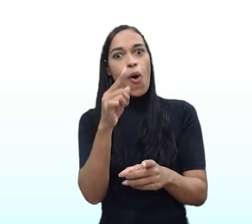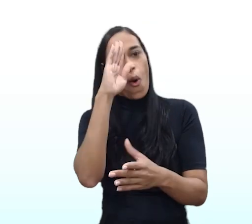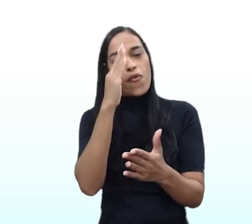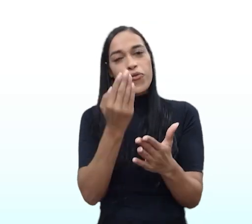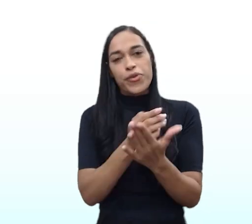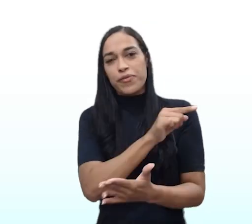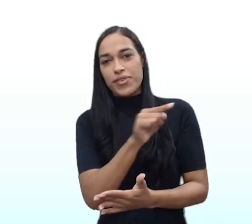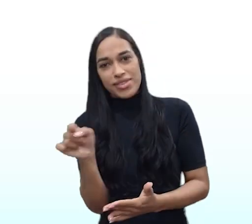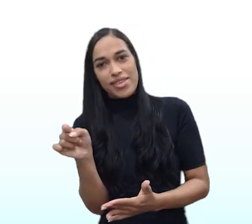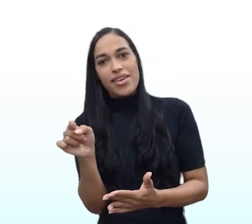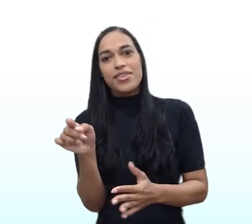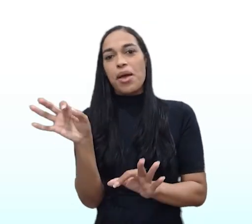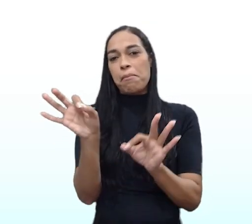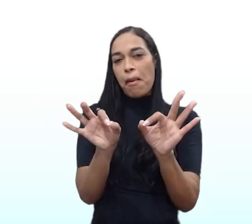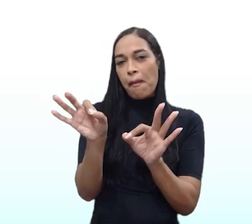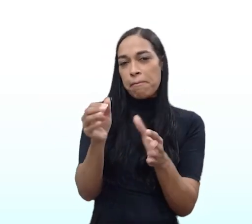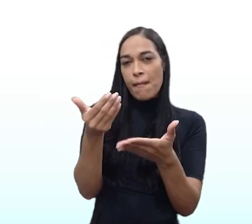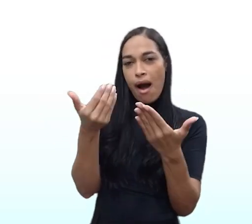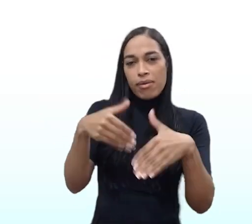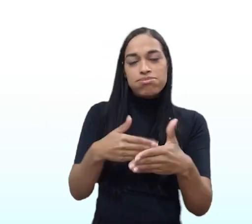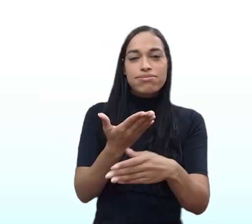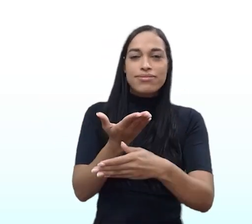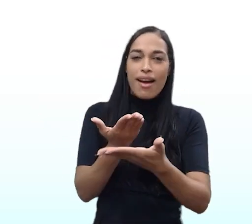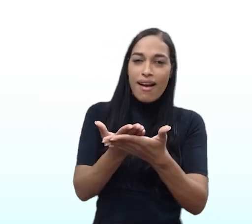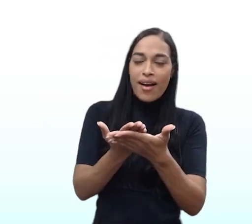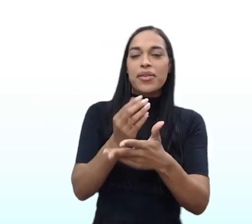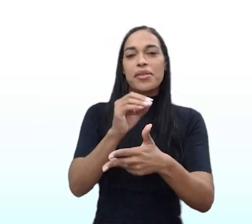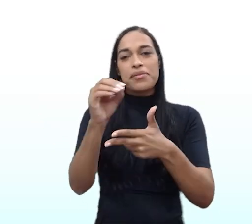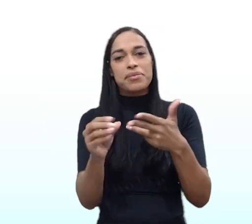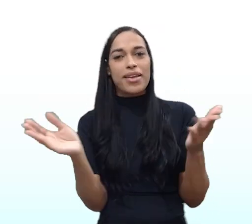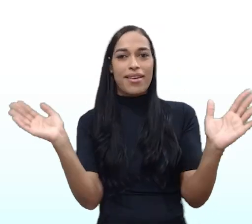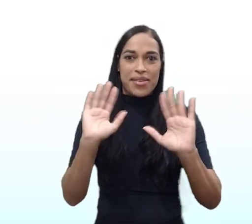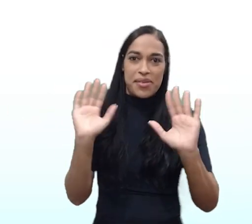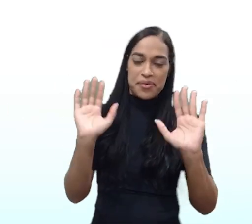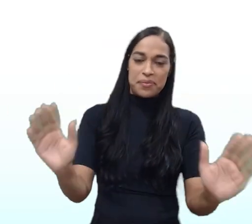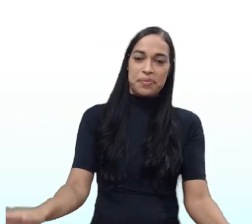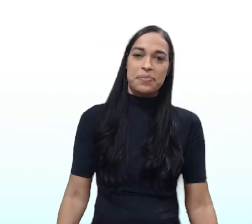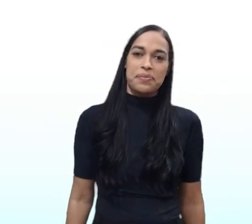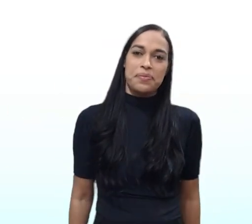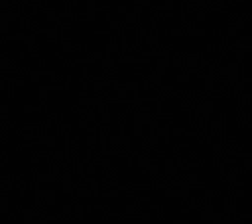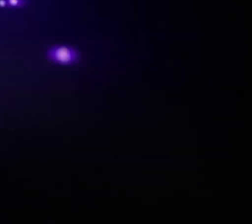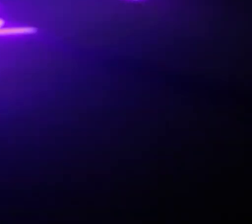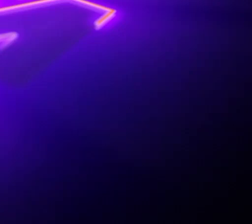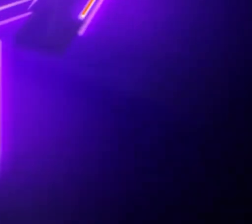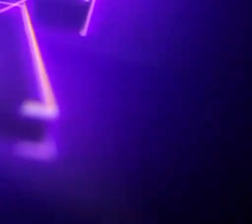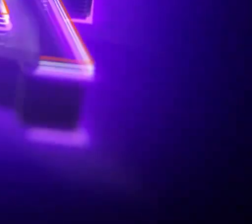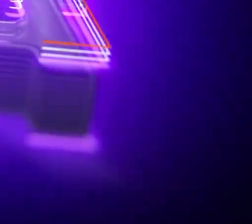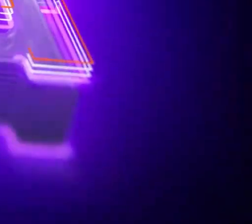tudo certo. Eu confio em você, não prepara Enem conosco aqui. Até a próxima videoaula. Tchau, tchau.